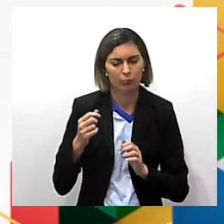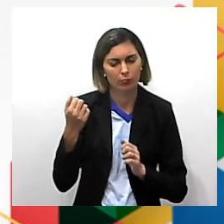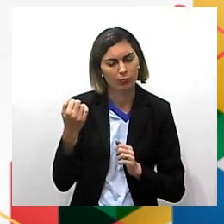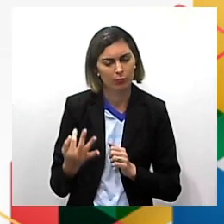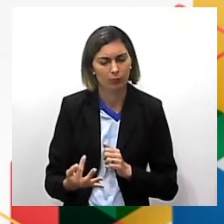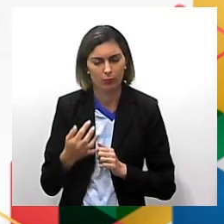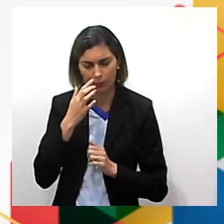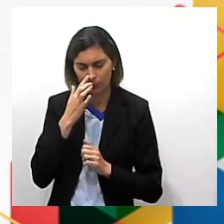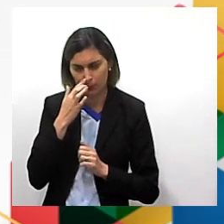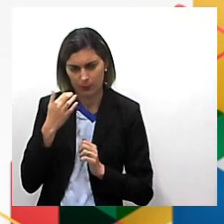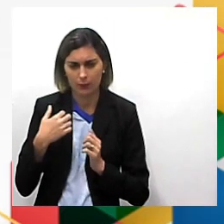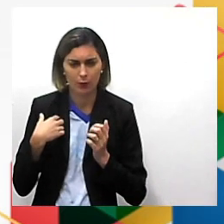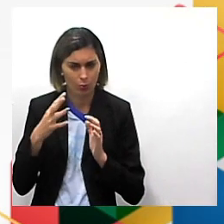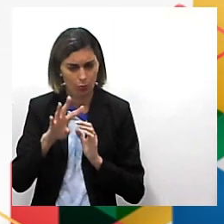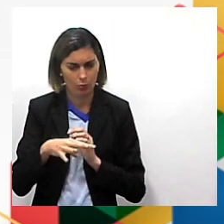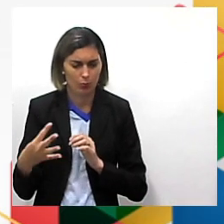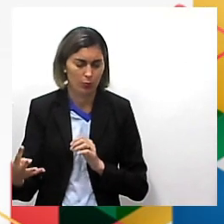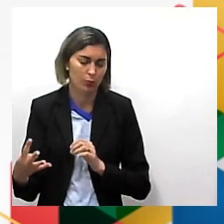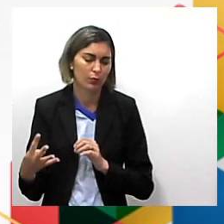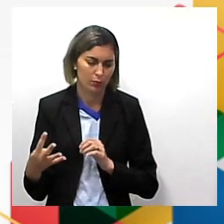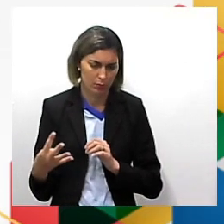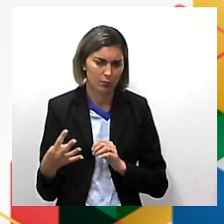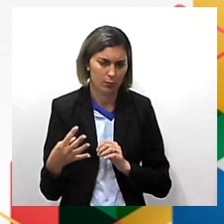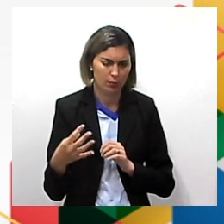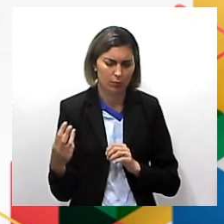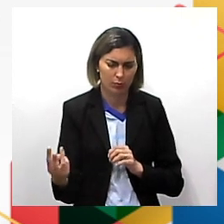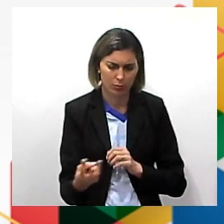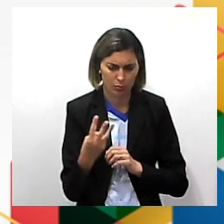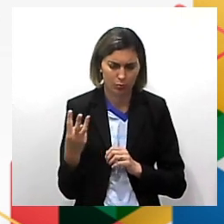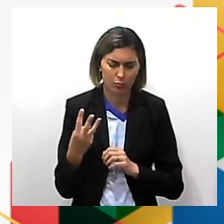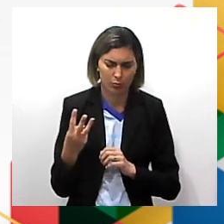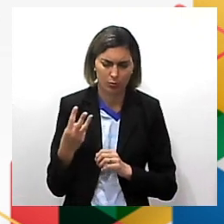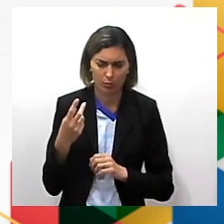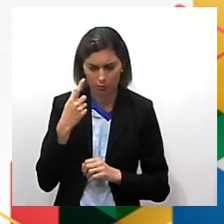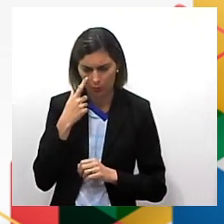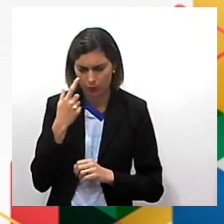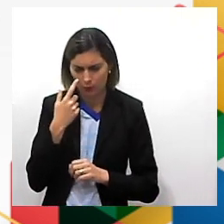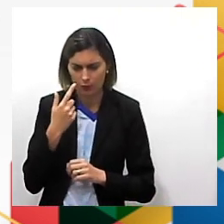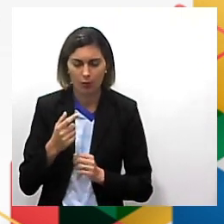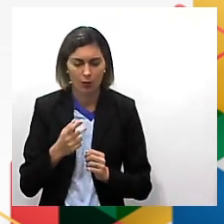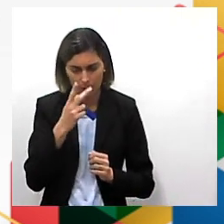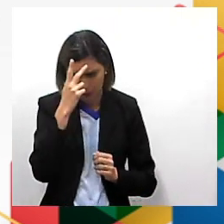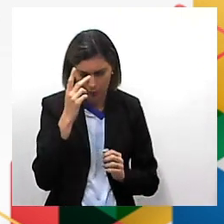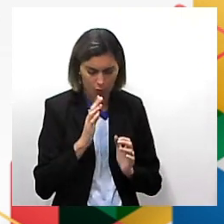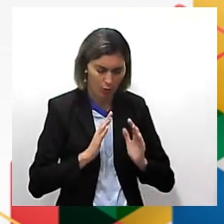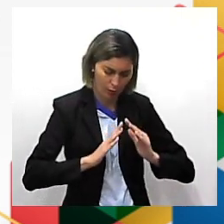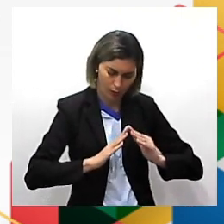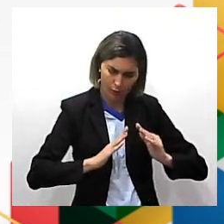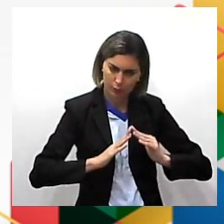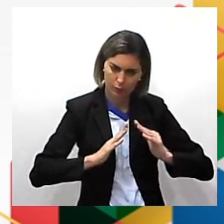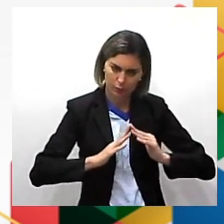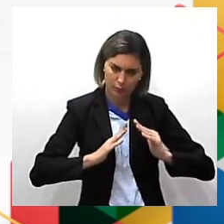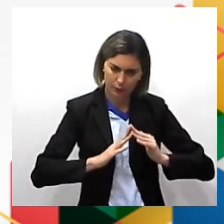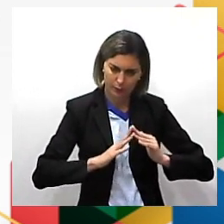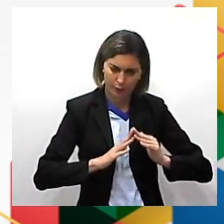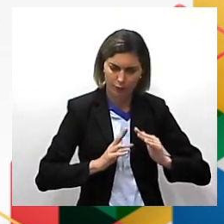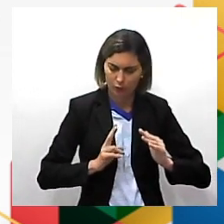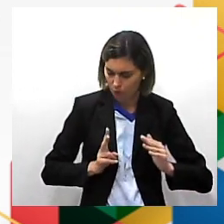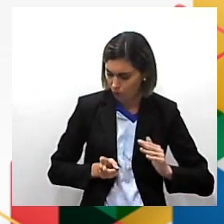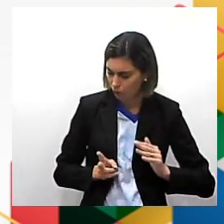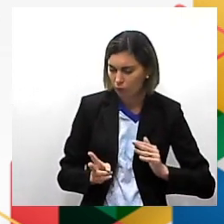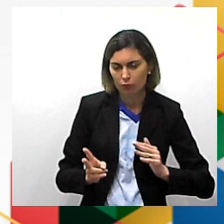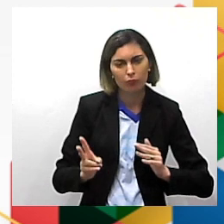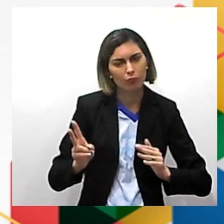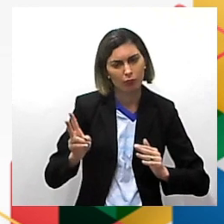aí no gráfico do item 3. Observe, alguém está em casa e segue um